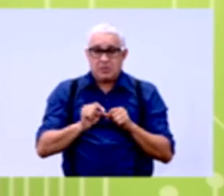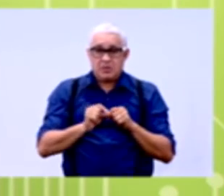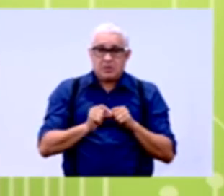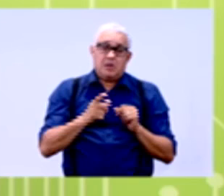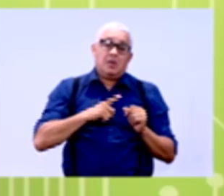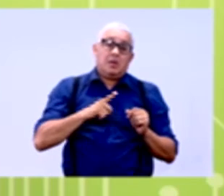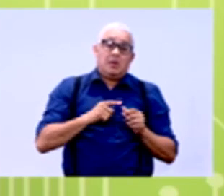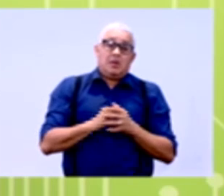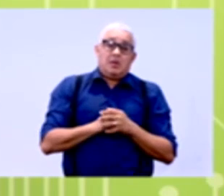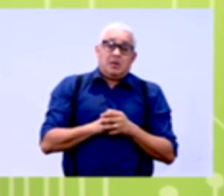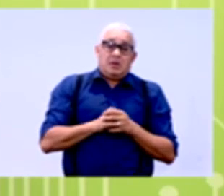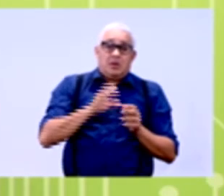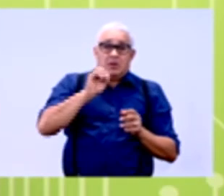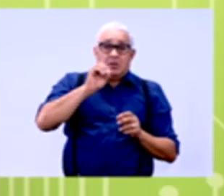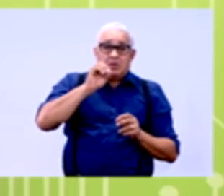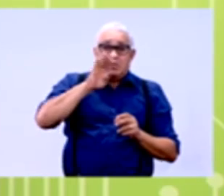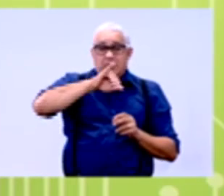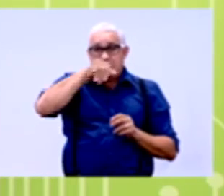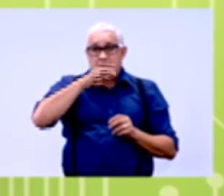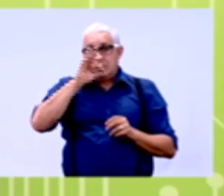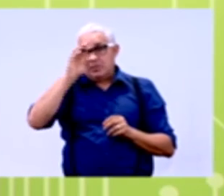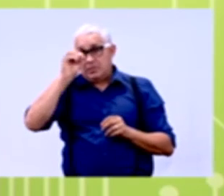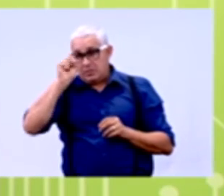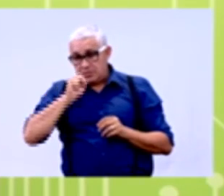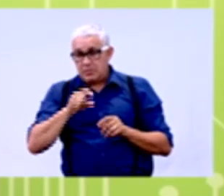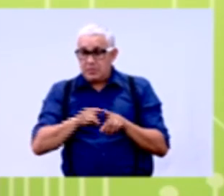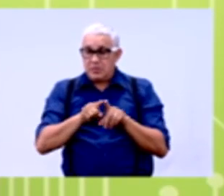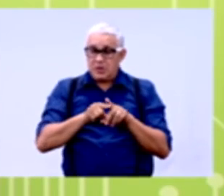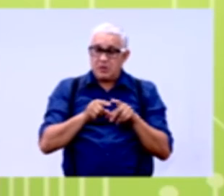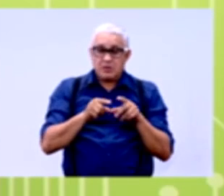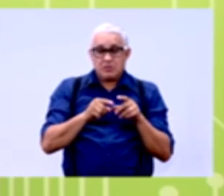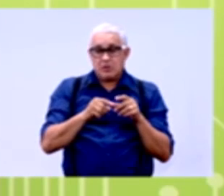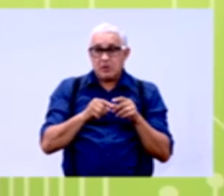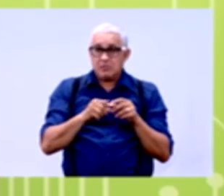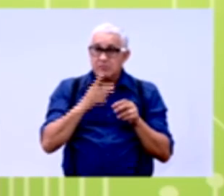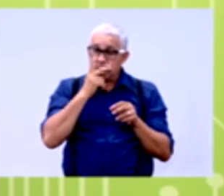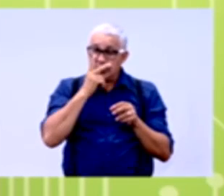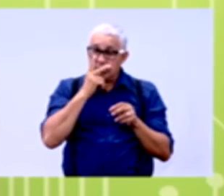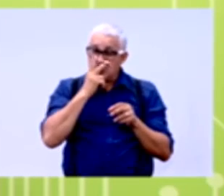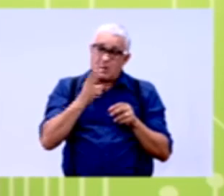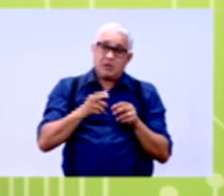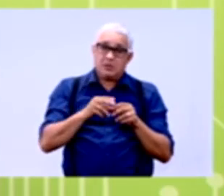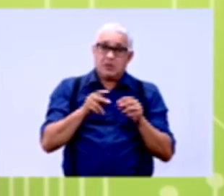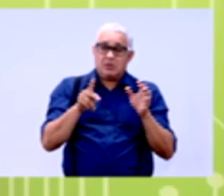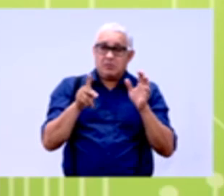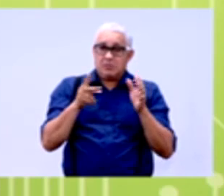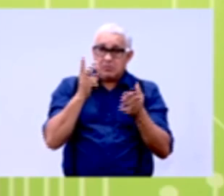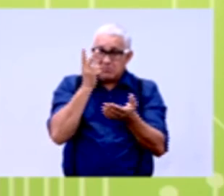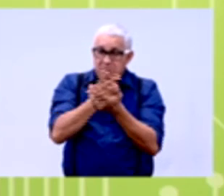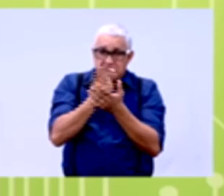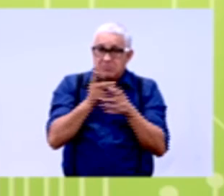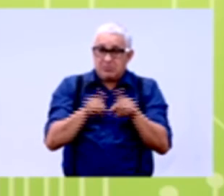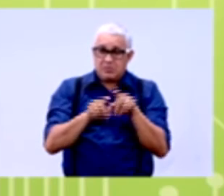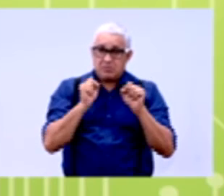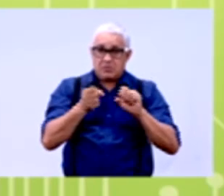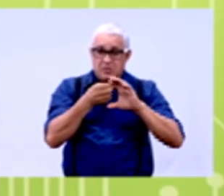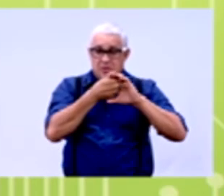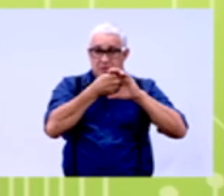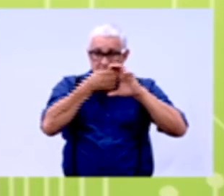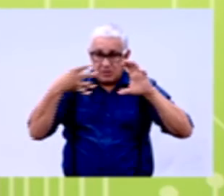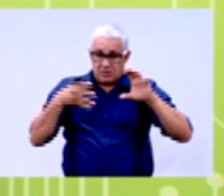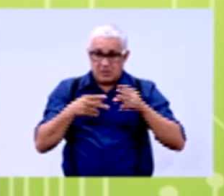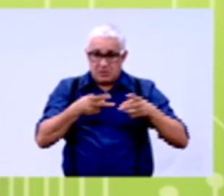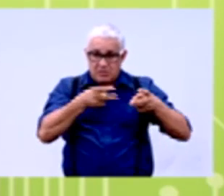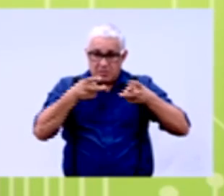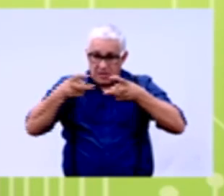gerar objetos idênticos, de mesma natureza, que possam ser caracterizados